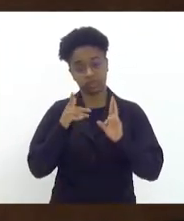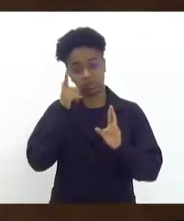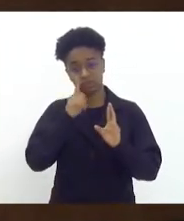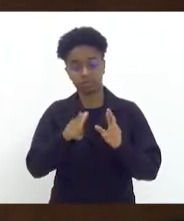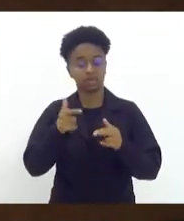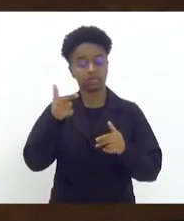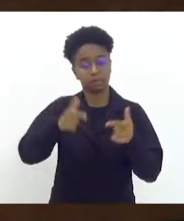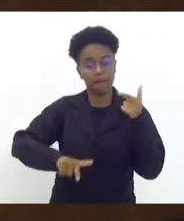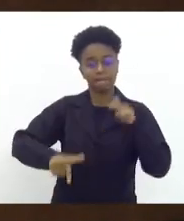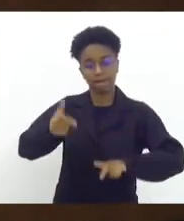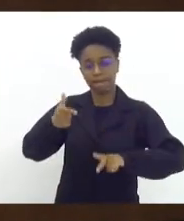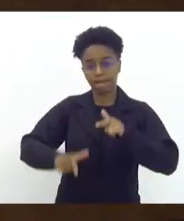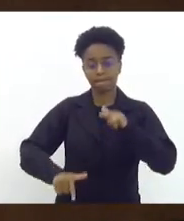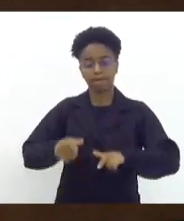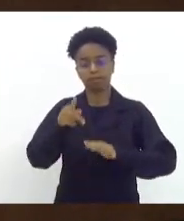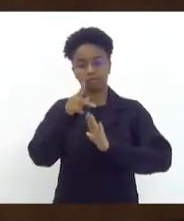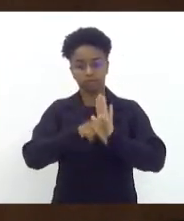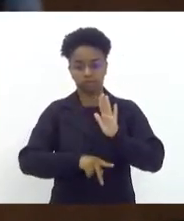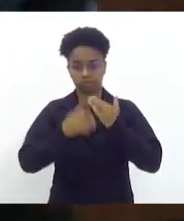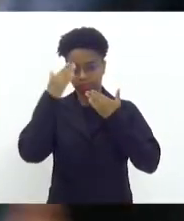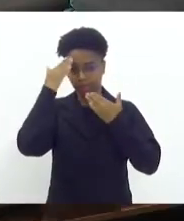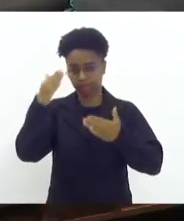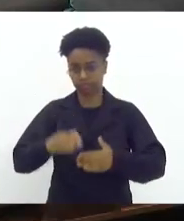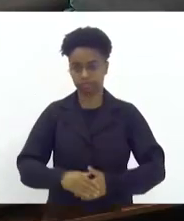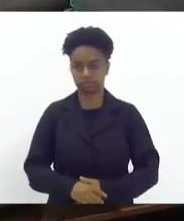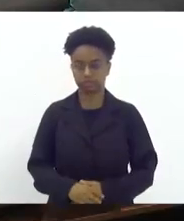venham de nossa bancada de todo mundo obrigado